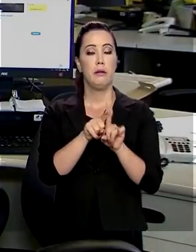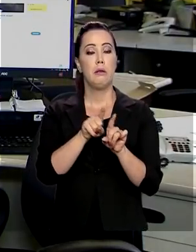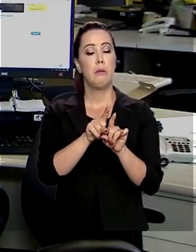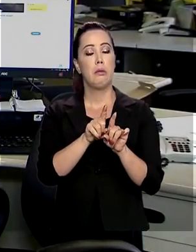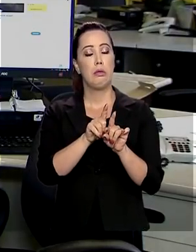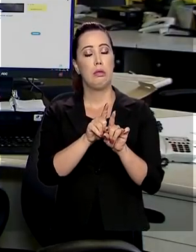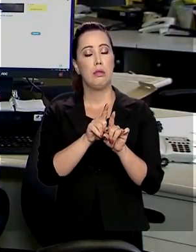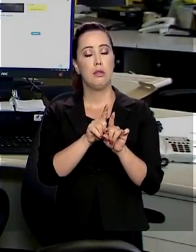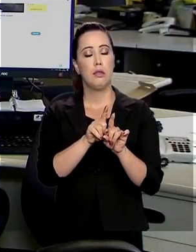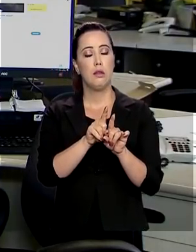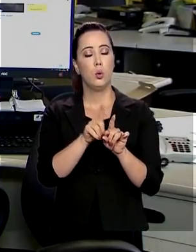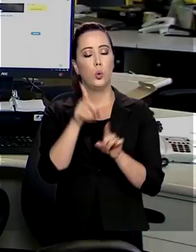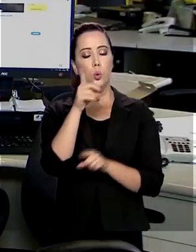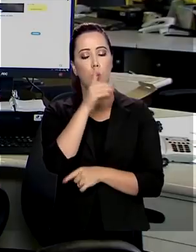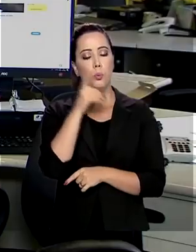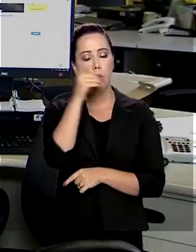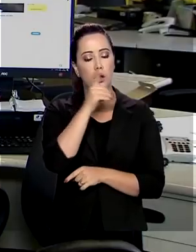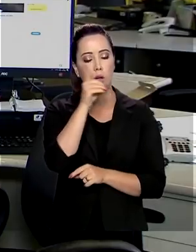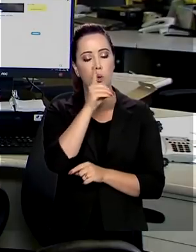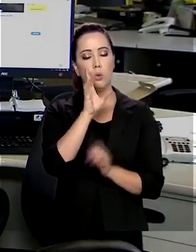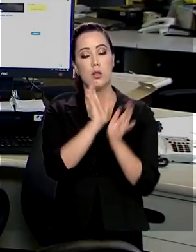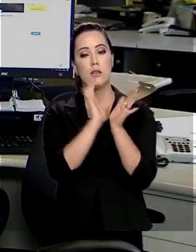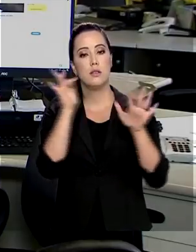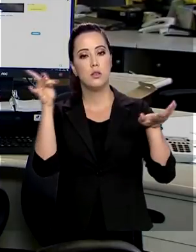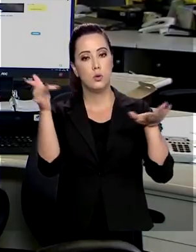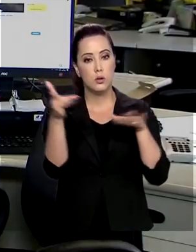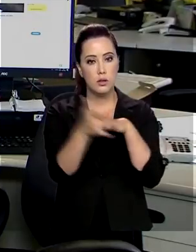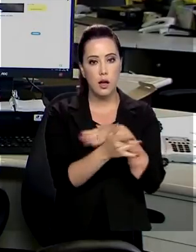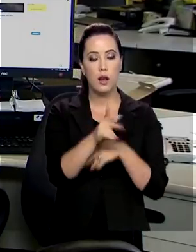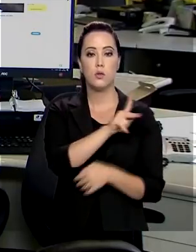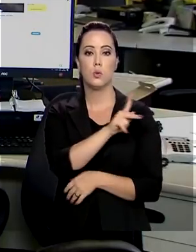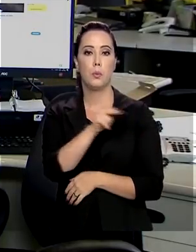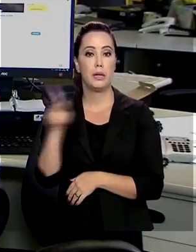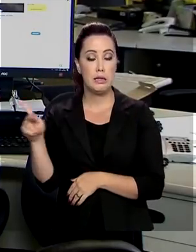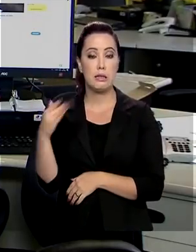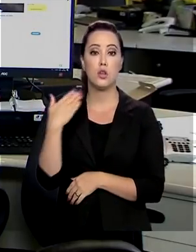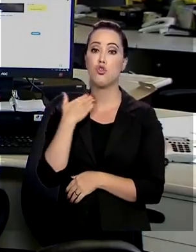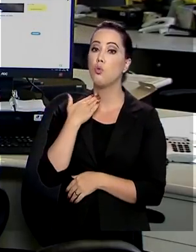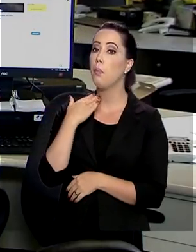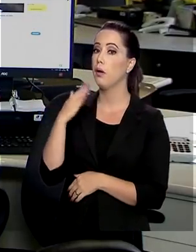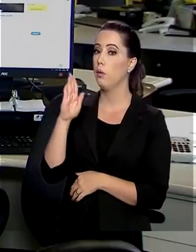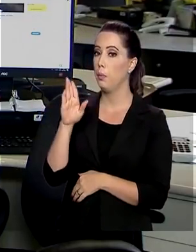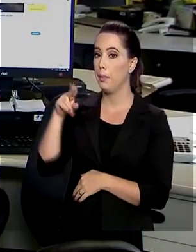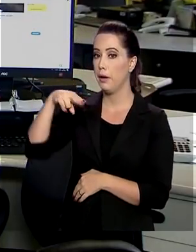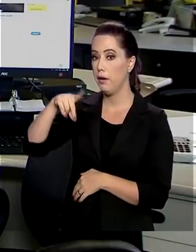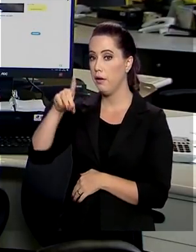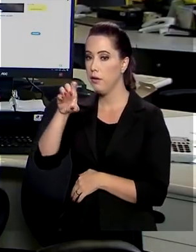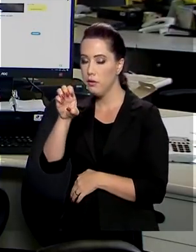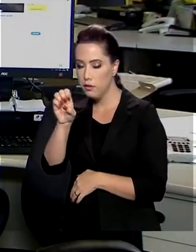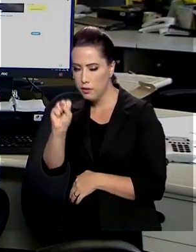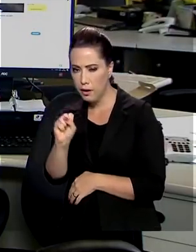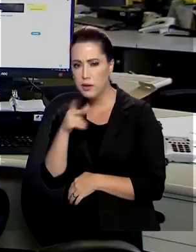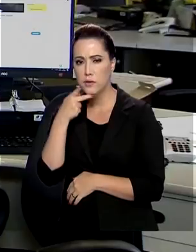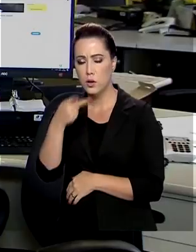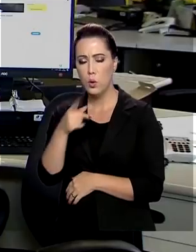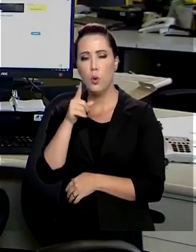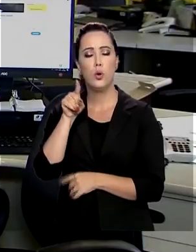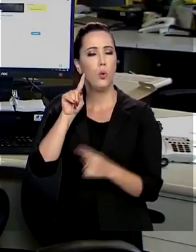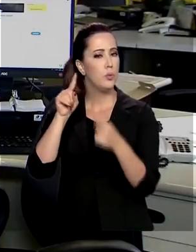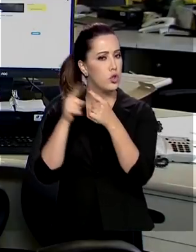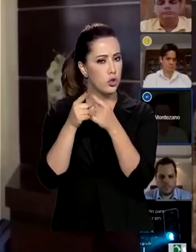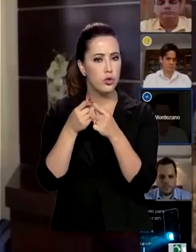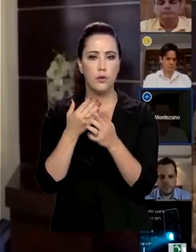pelas redes sociais, o presidente do BNDES, Gustavo Montesano, disse que a intenção é preservar os